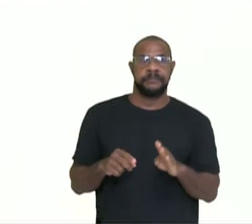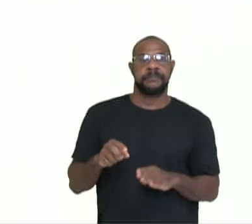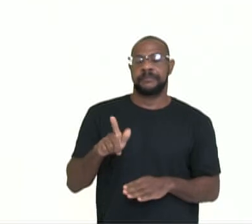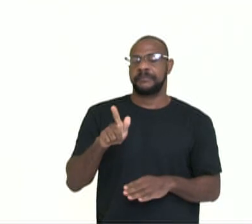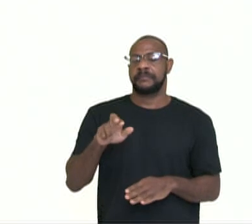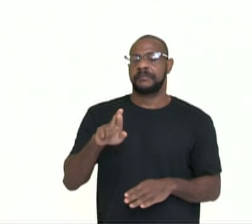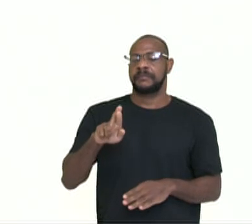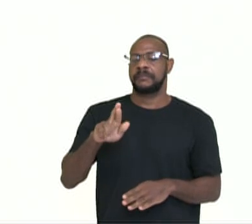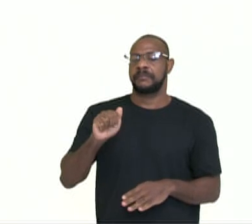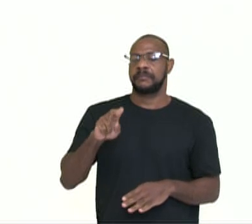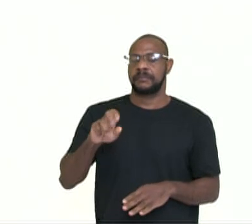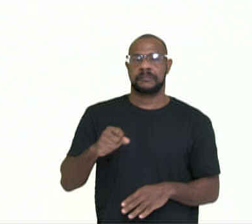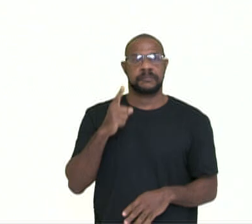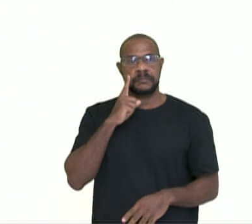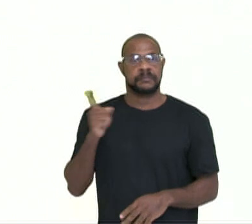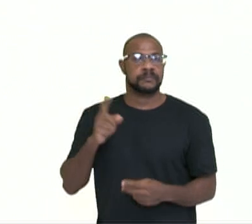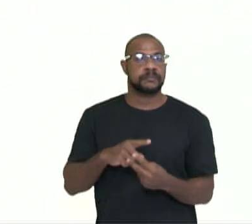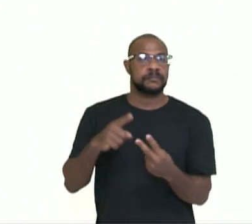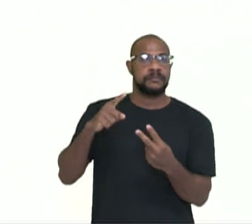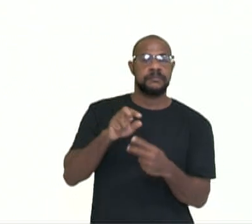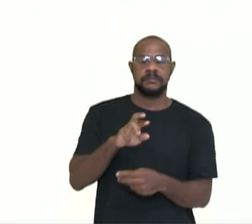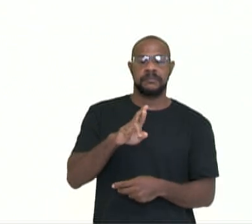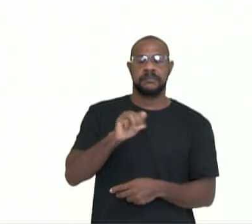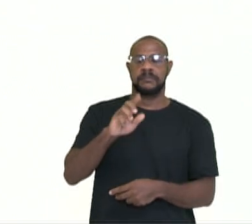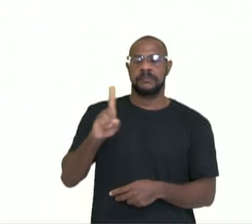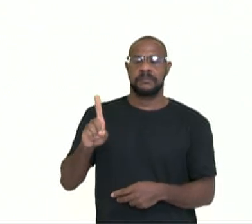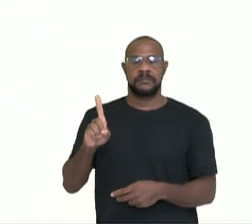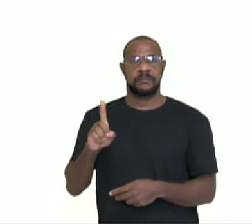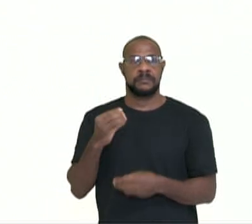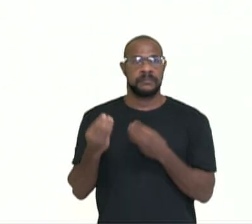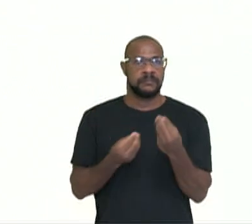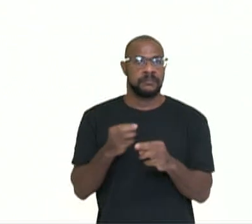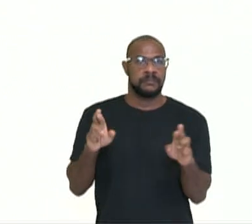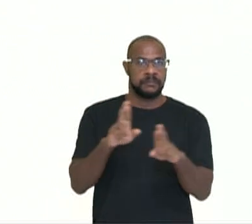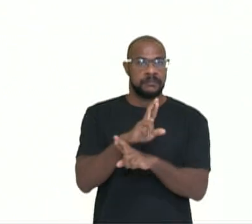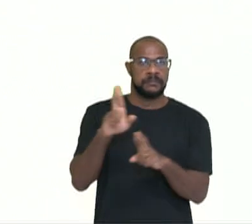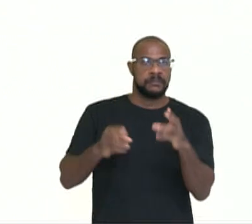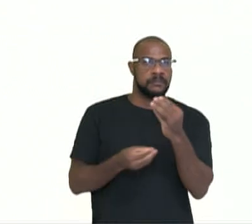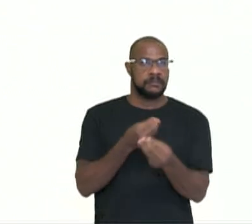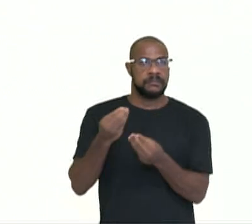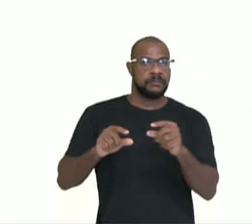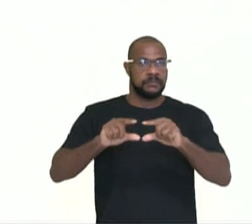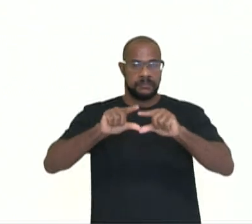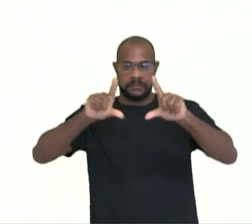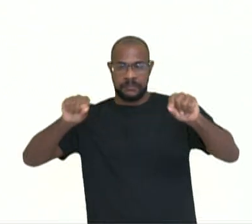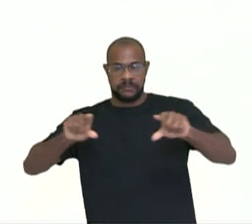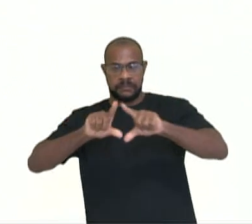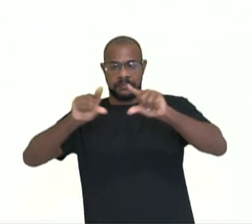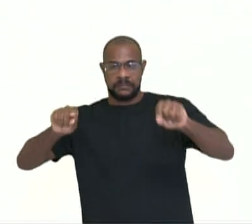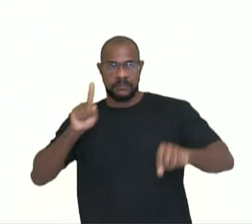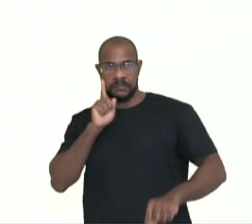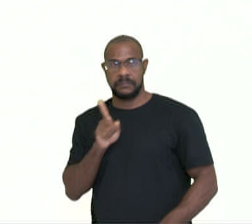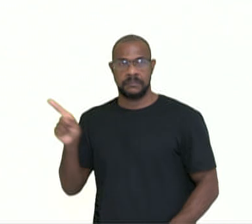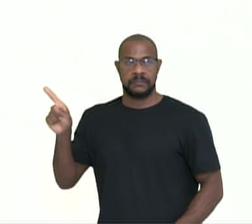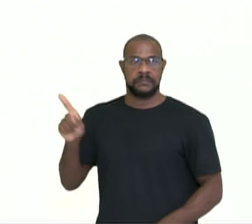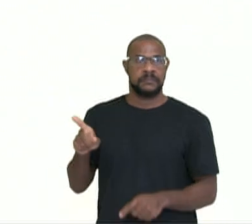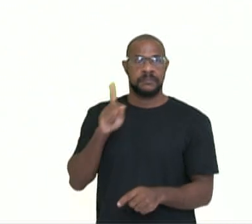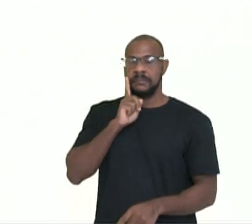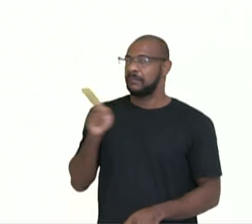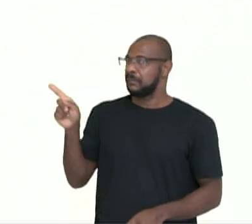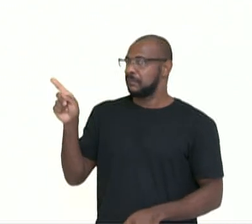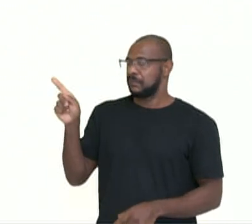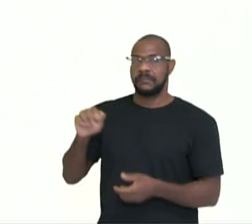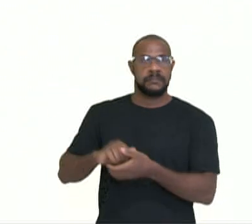escrito em radianos, eu deixei aqui para vocês a relação dos arcos côngruos em radianos. Então, aparece K